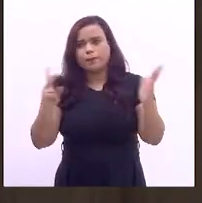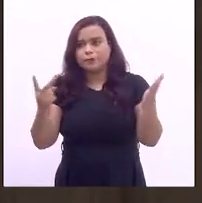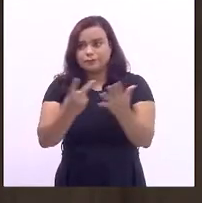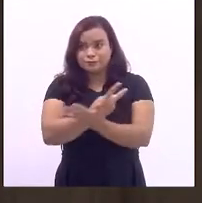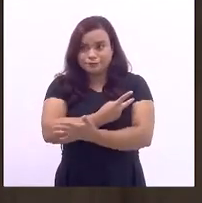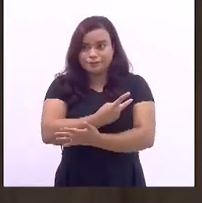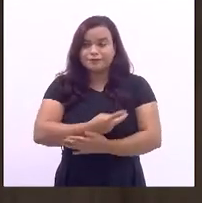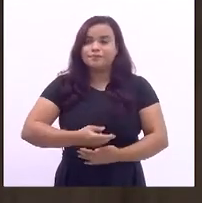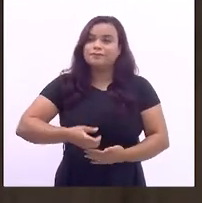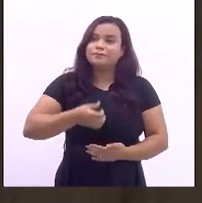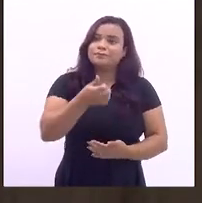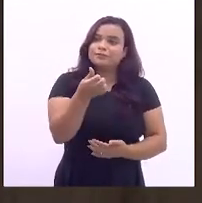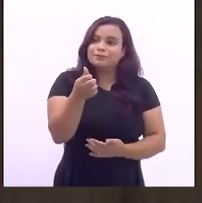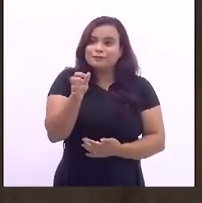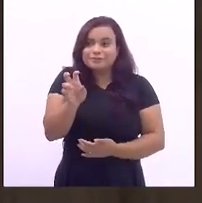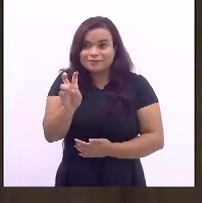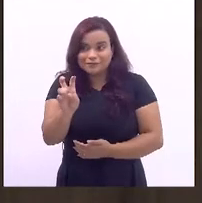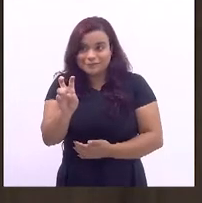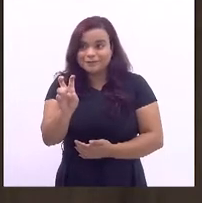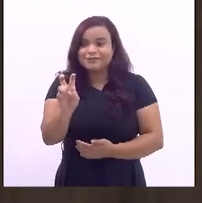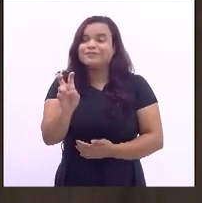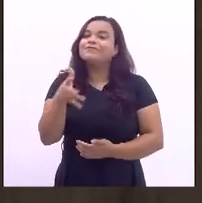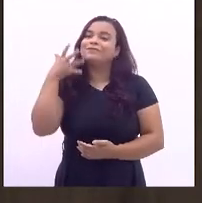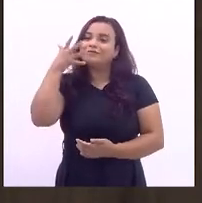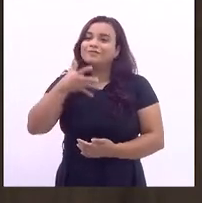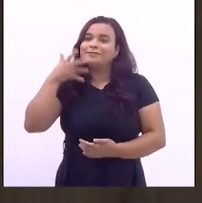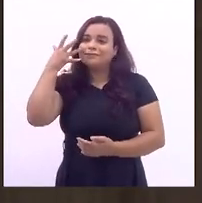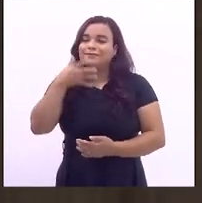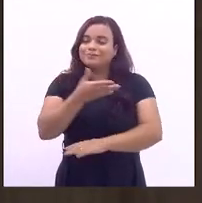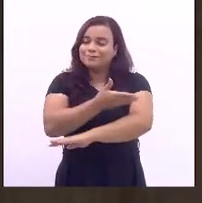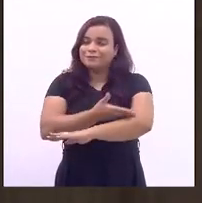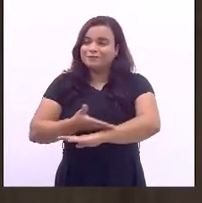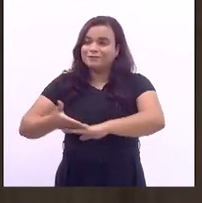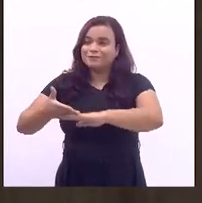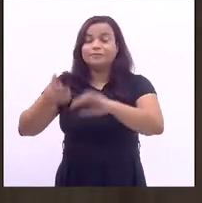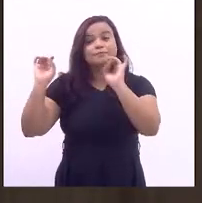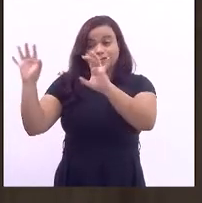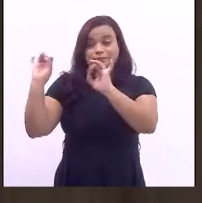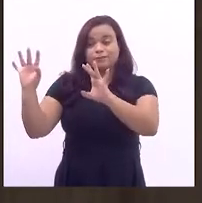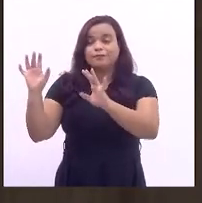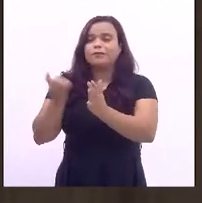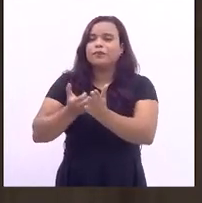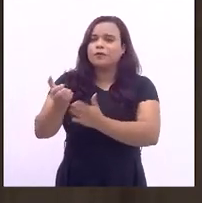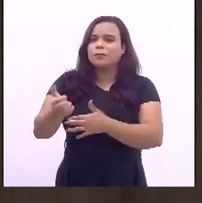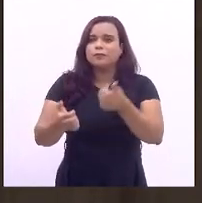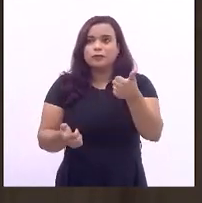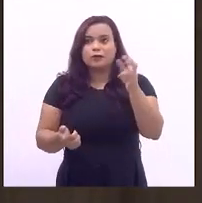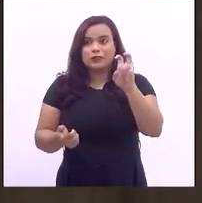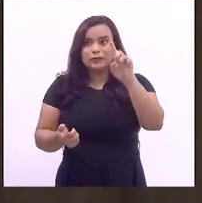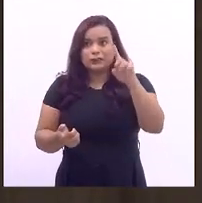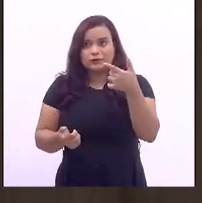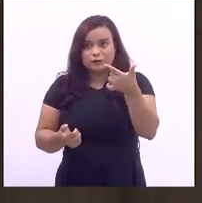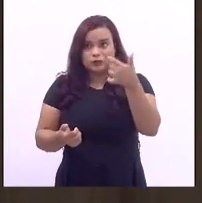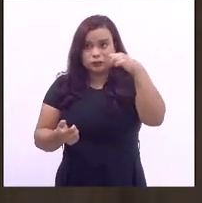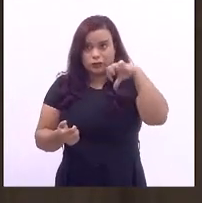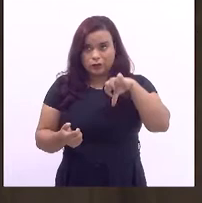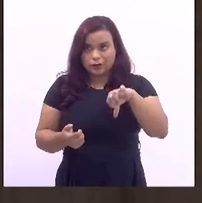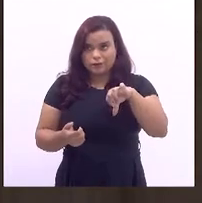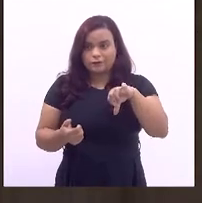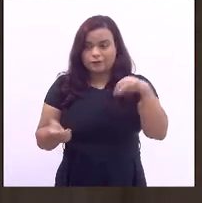na 65ª sessão extraordinária que inicial das 15:29